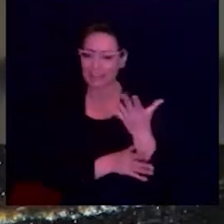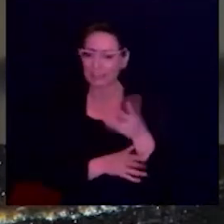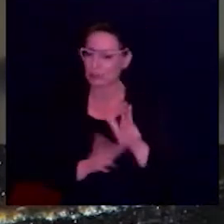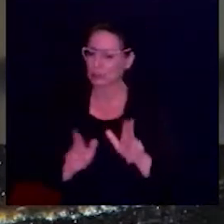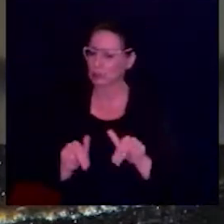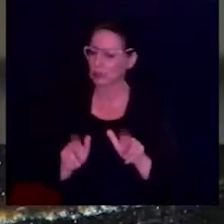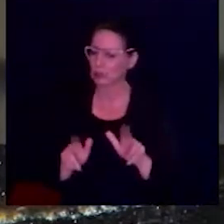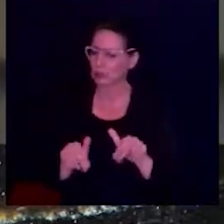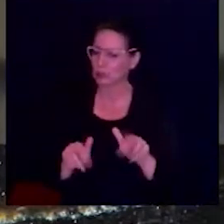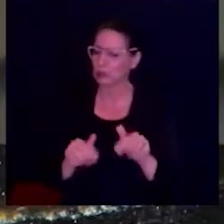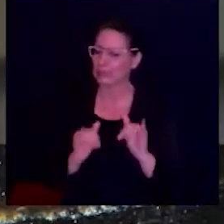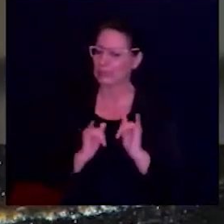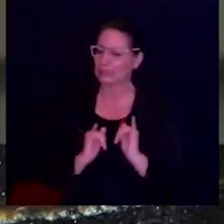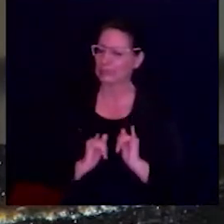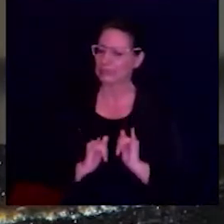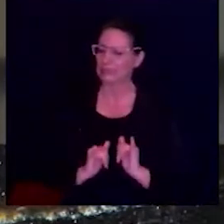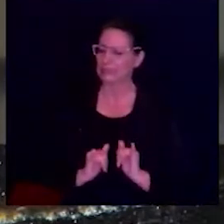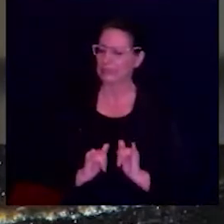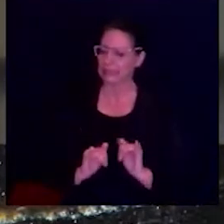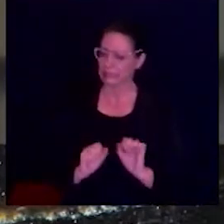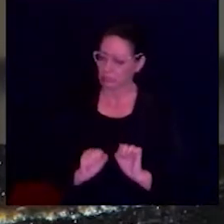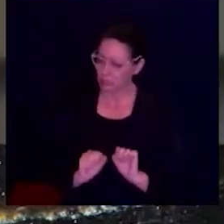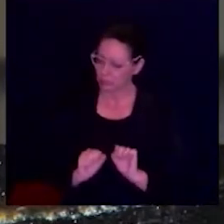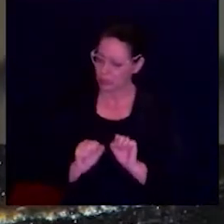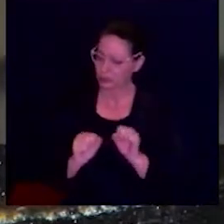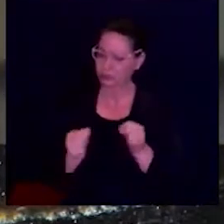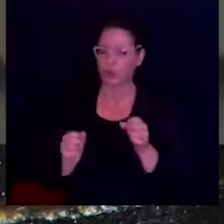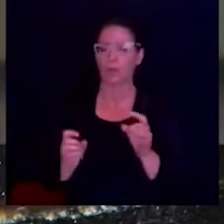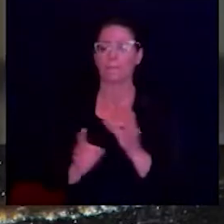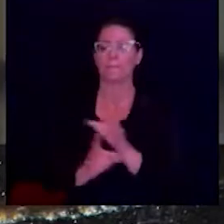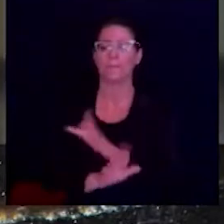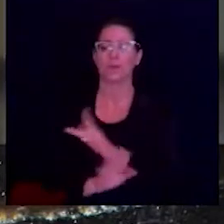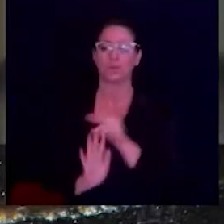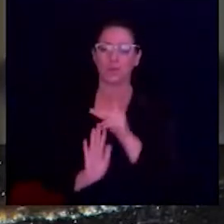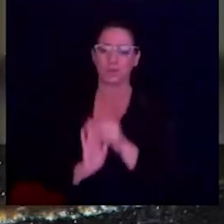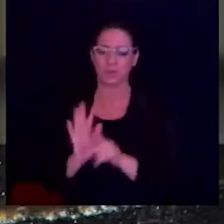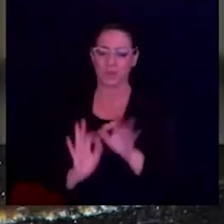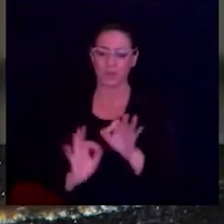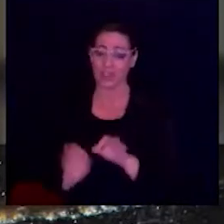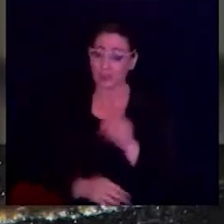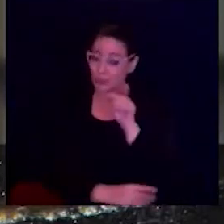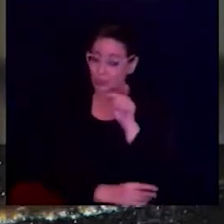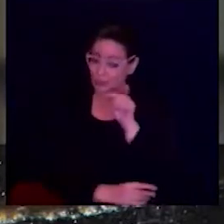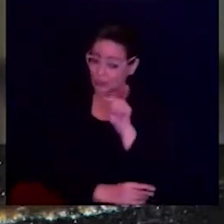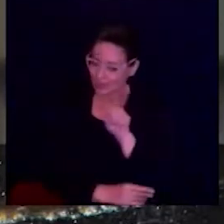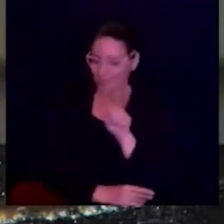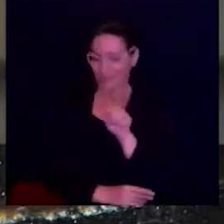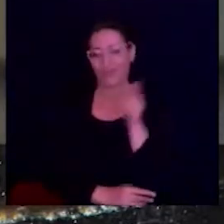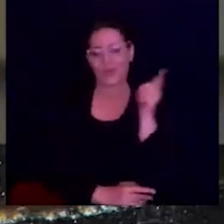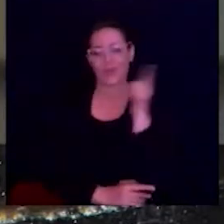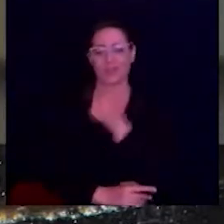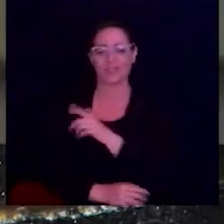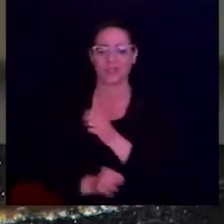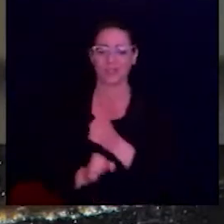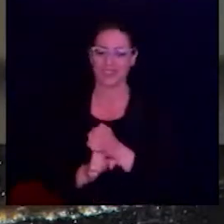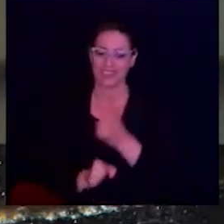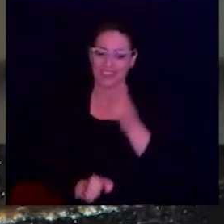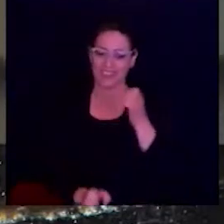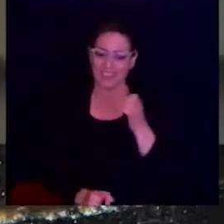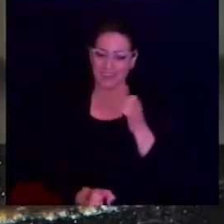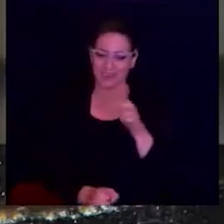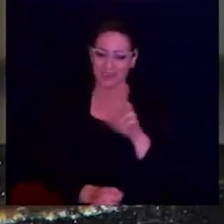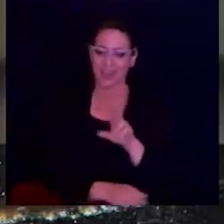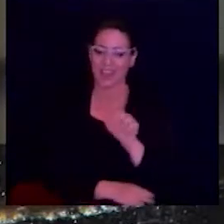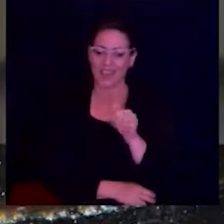descansa enquanto não materializa seus projetos. Você conseguiu. Engenheiro Bartz, estou orgulhoso